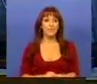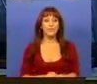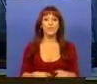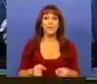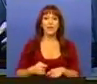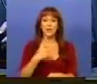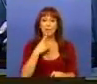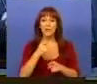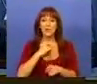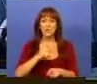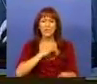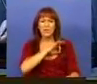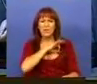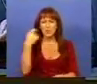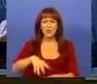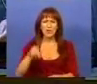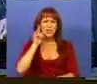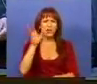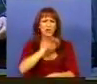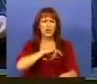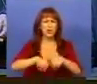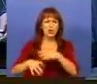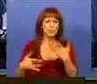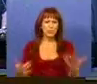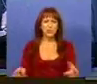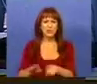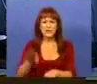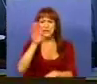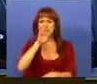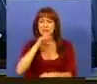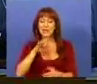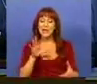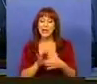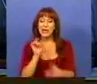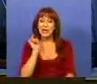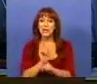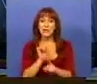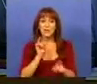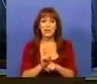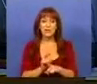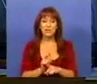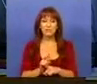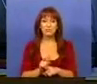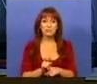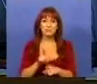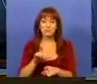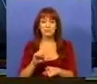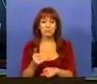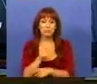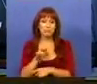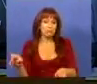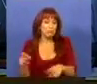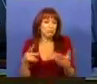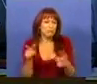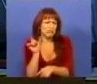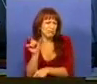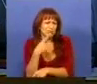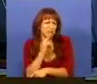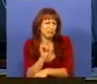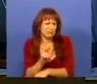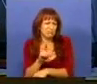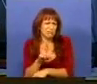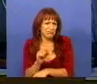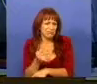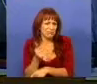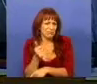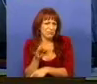Perdoar-me-ão, Sr. Presidente, senhoras e senhores deputados, se no tocante à lobofa, isto é um nome, esta coisa de